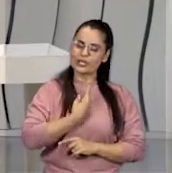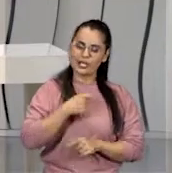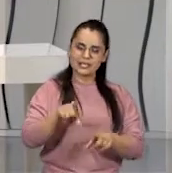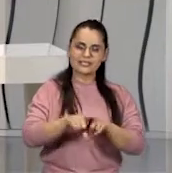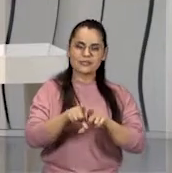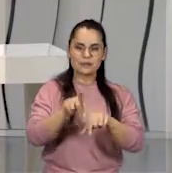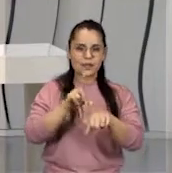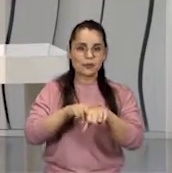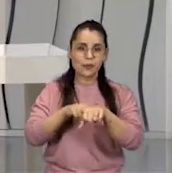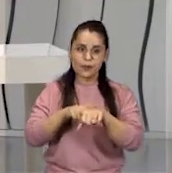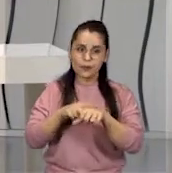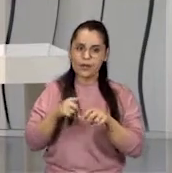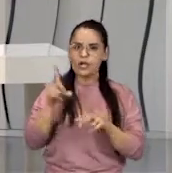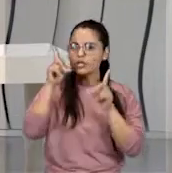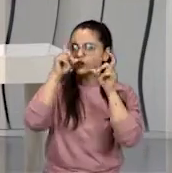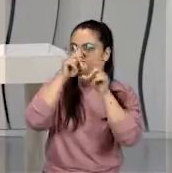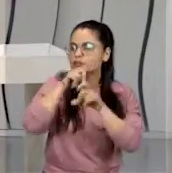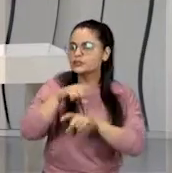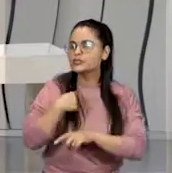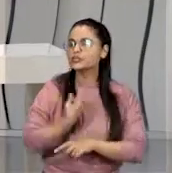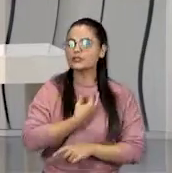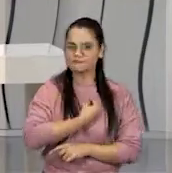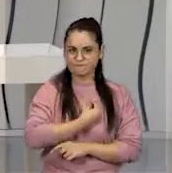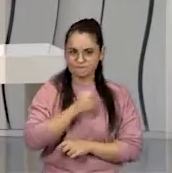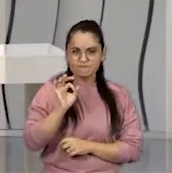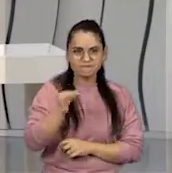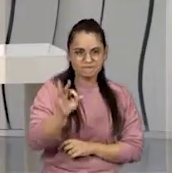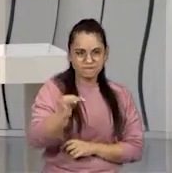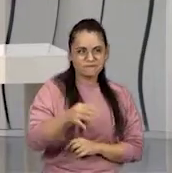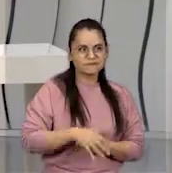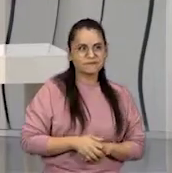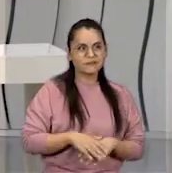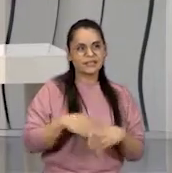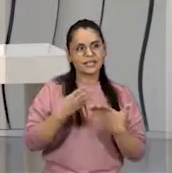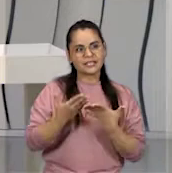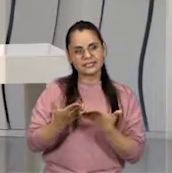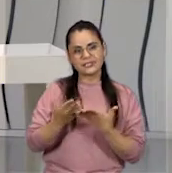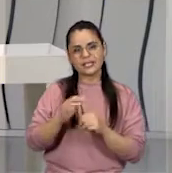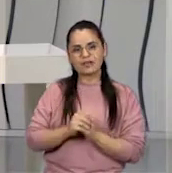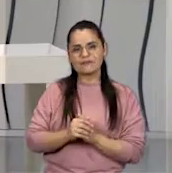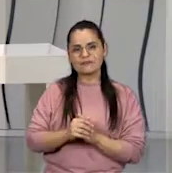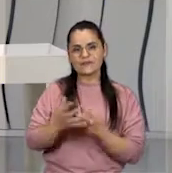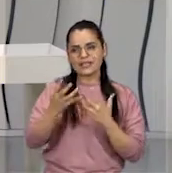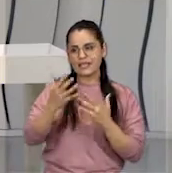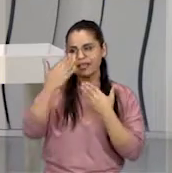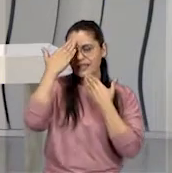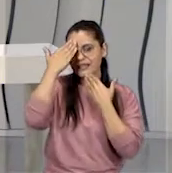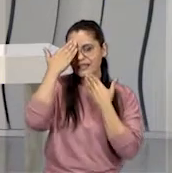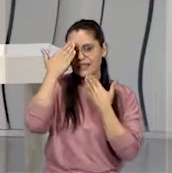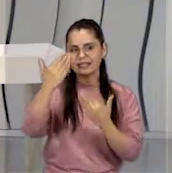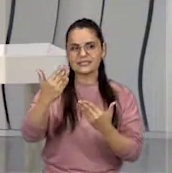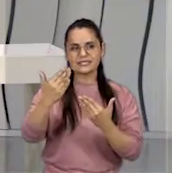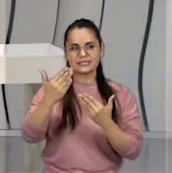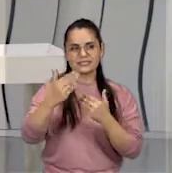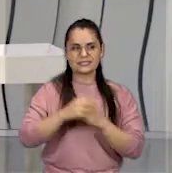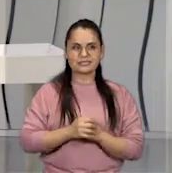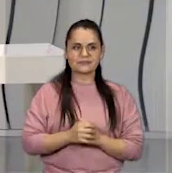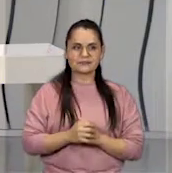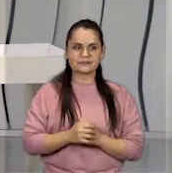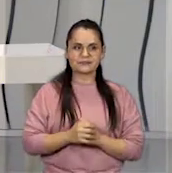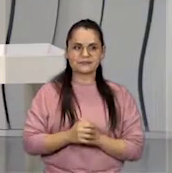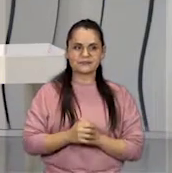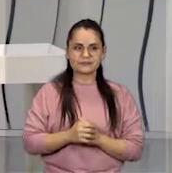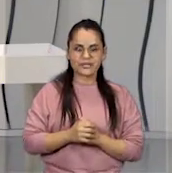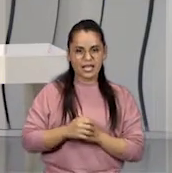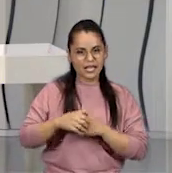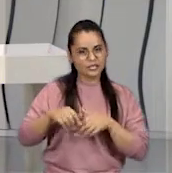em momentos complicados no qual a gente está vivendo. Então, meus amores, quero agradecer demais, demais mesmo,